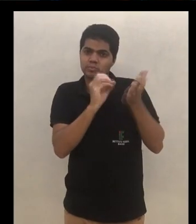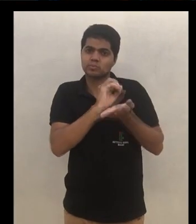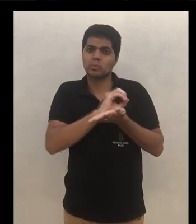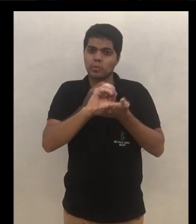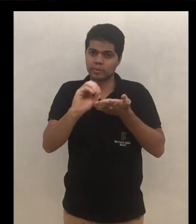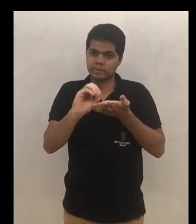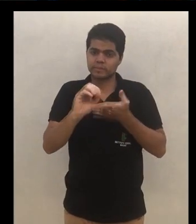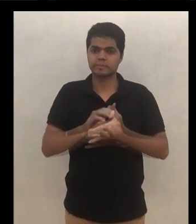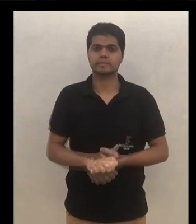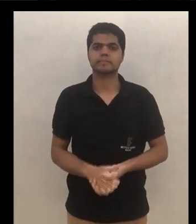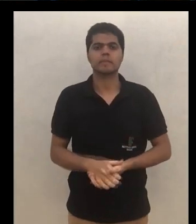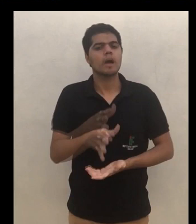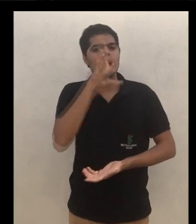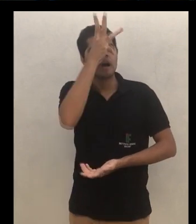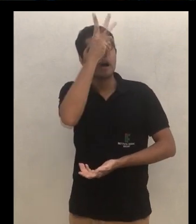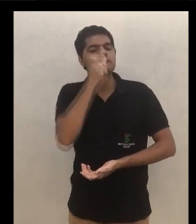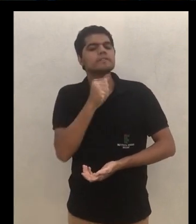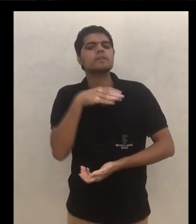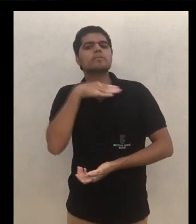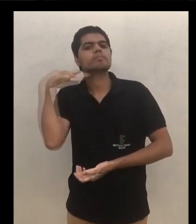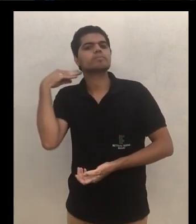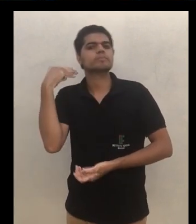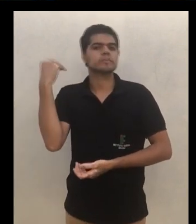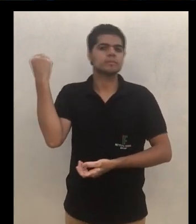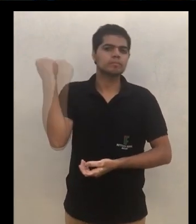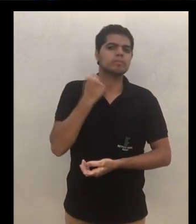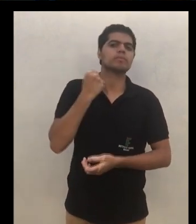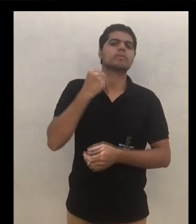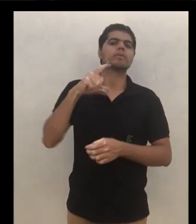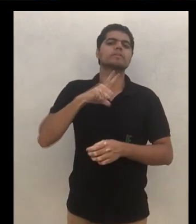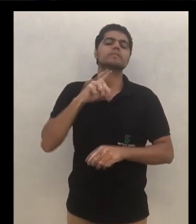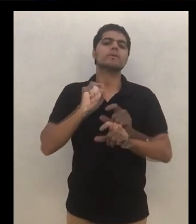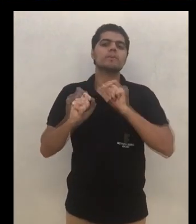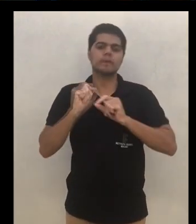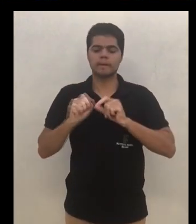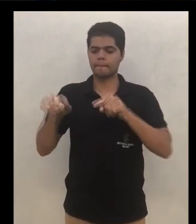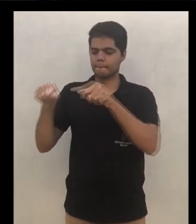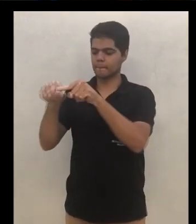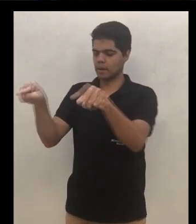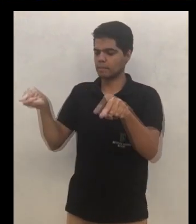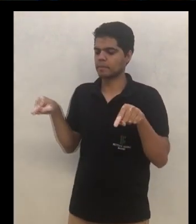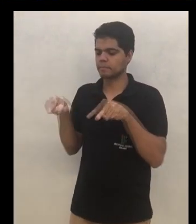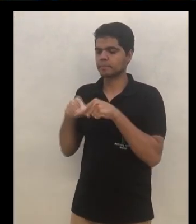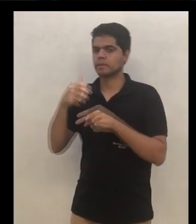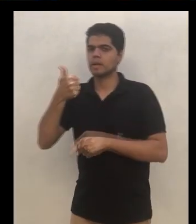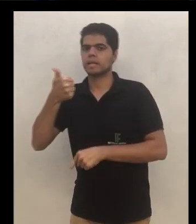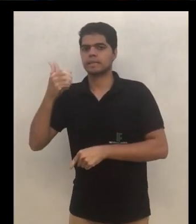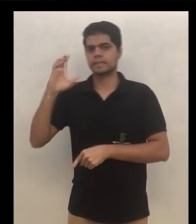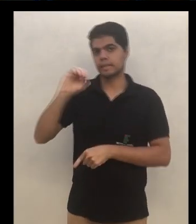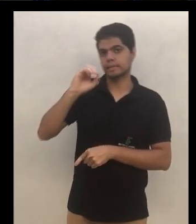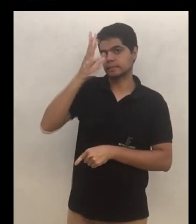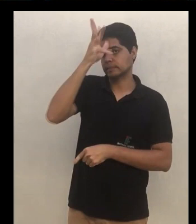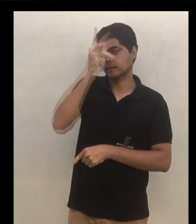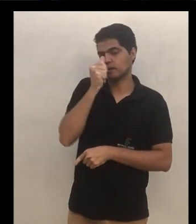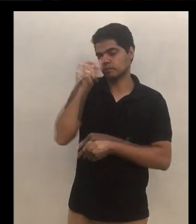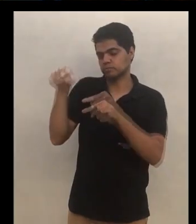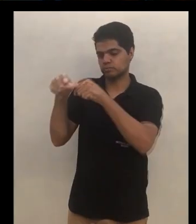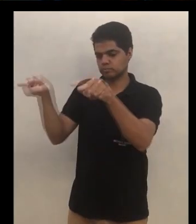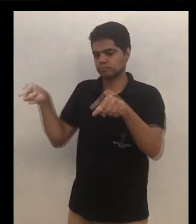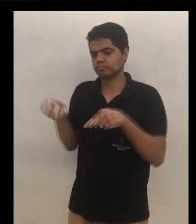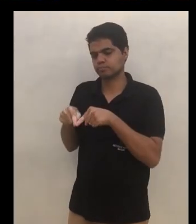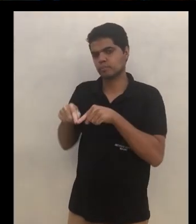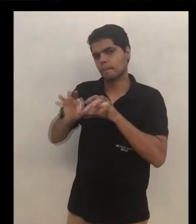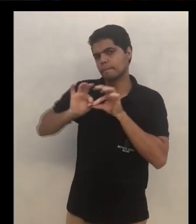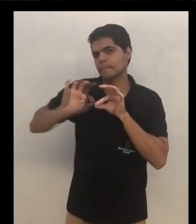orgânicos. Para frango de corte, são 10 aves por metro quadrado dentro do galpão e meio metro